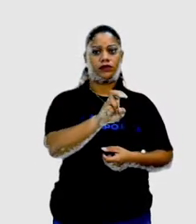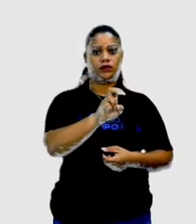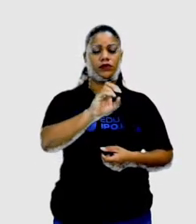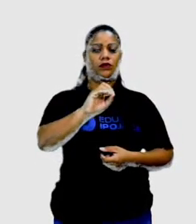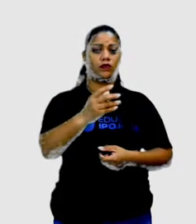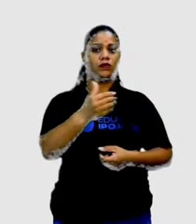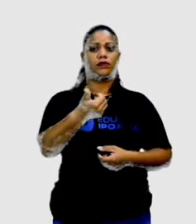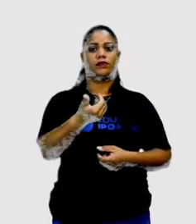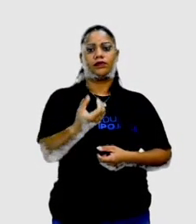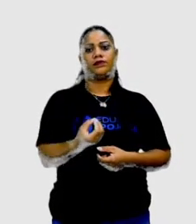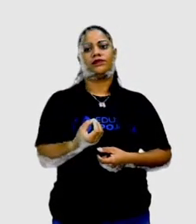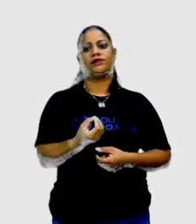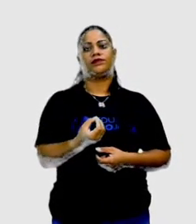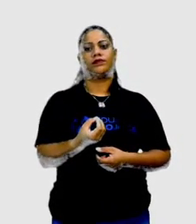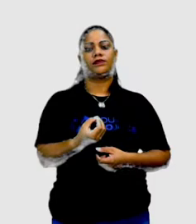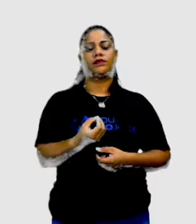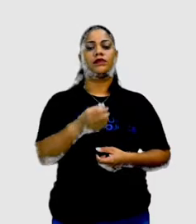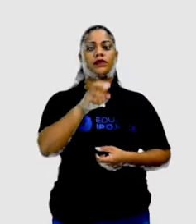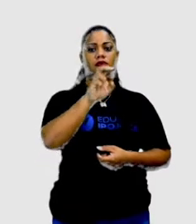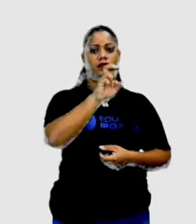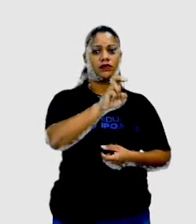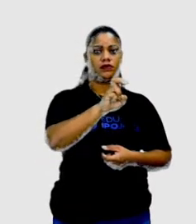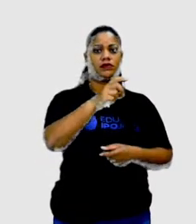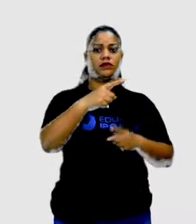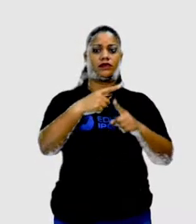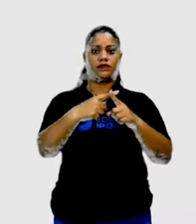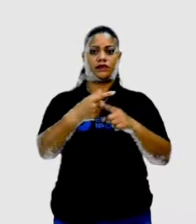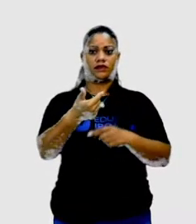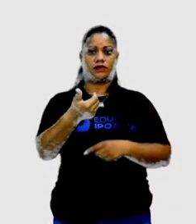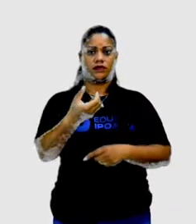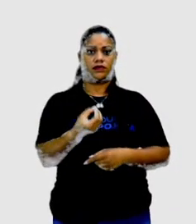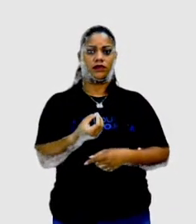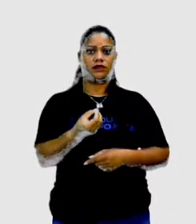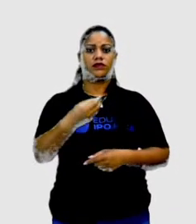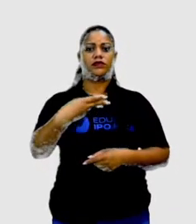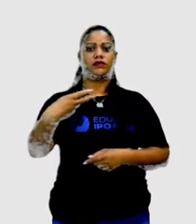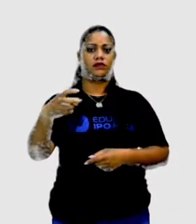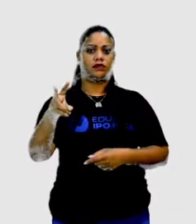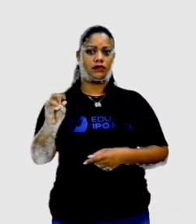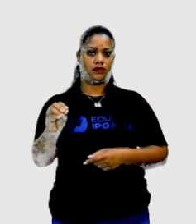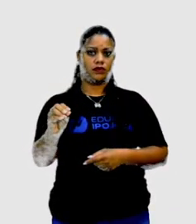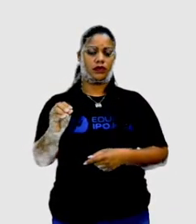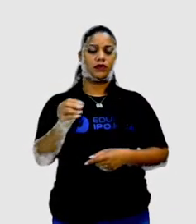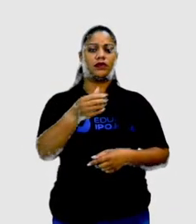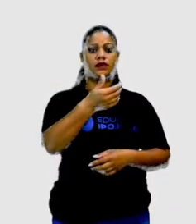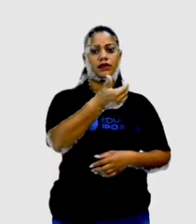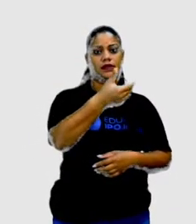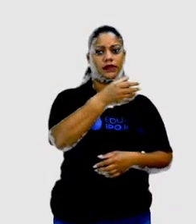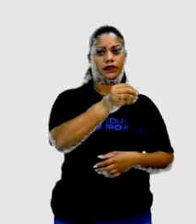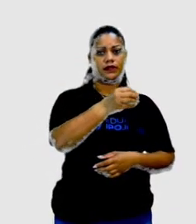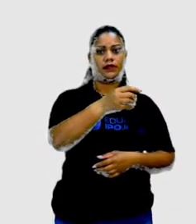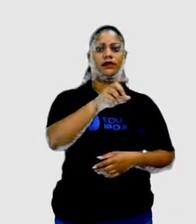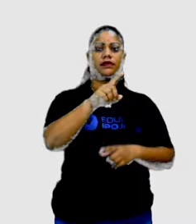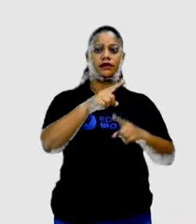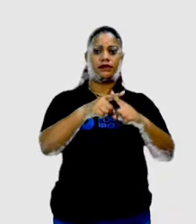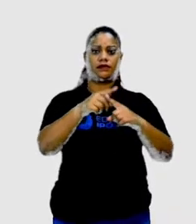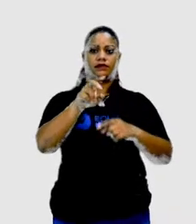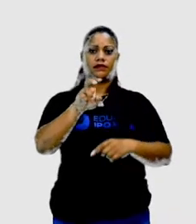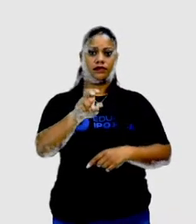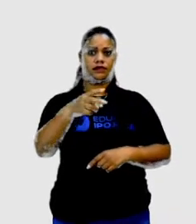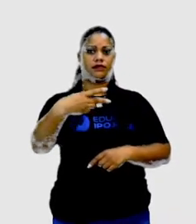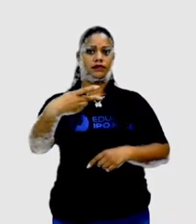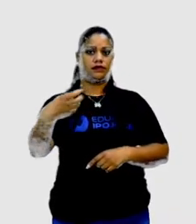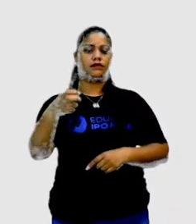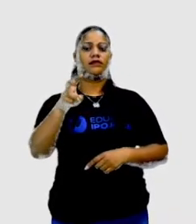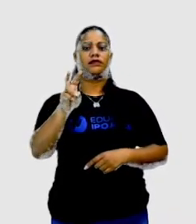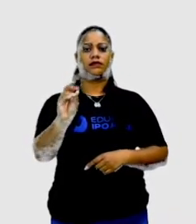10. 5 vezes 10 vai dar 50, 10 vezes 5 também vai dar 50. Ótimo, né?